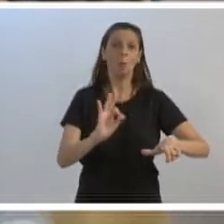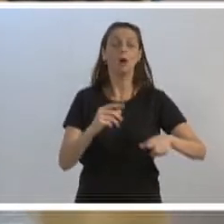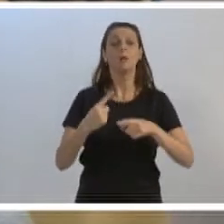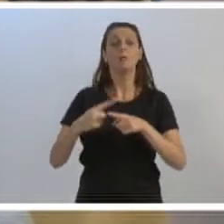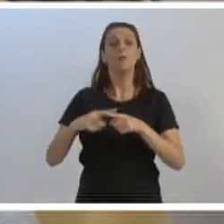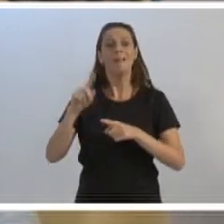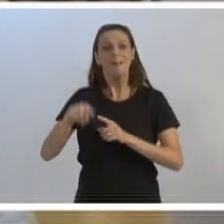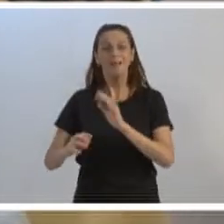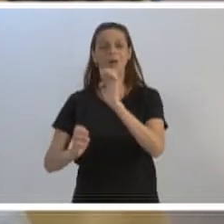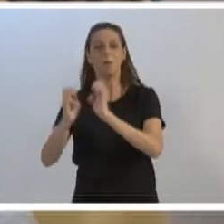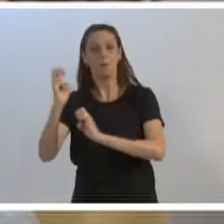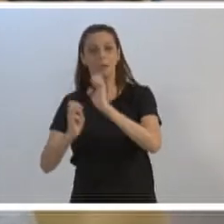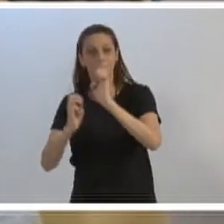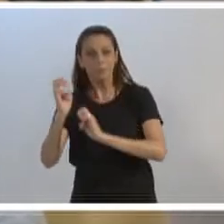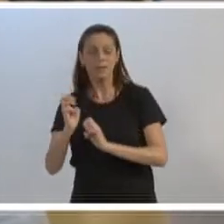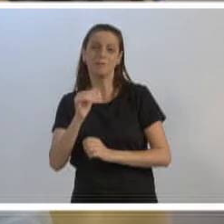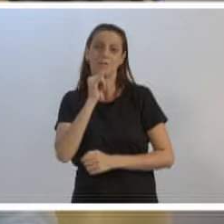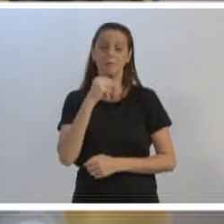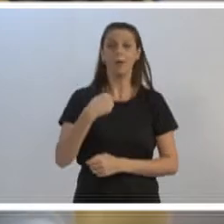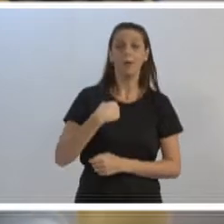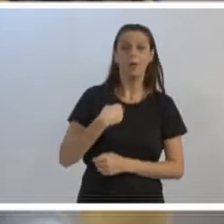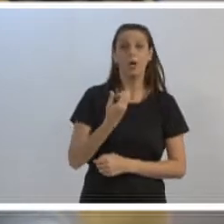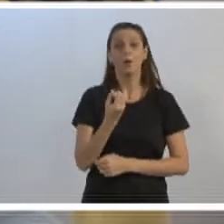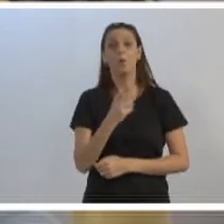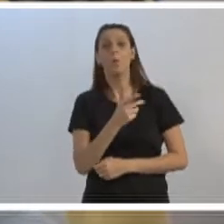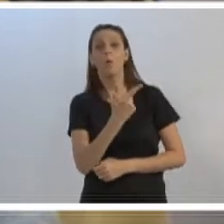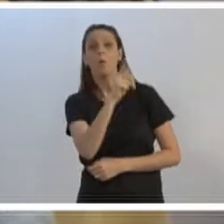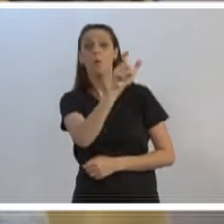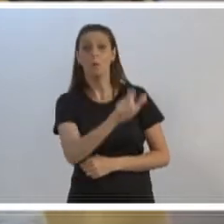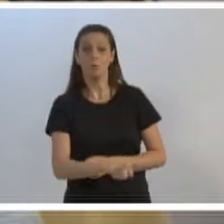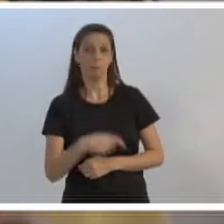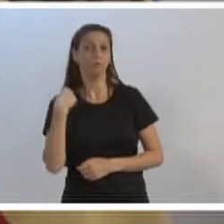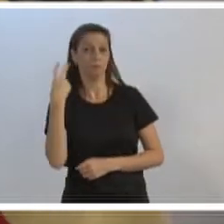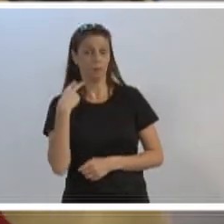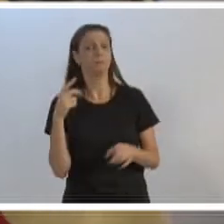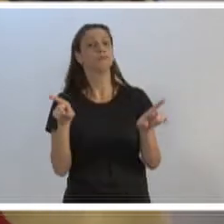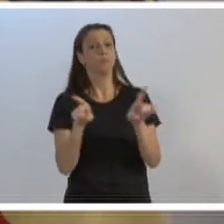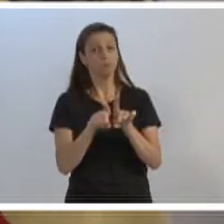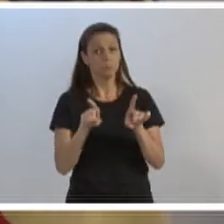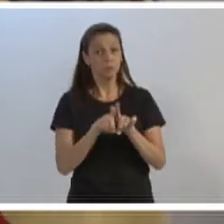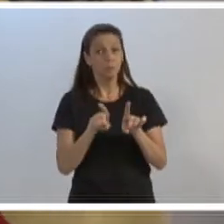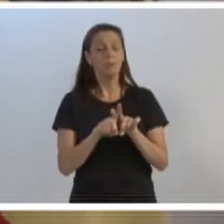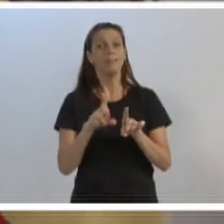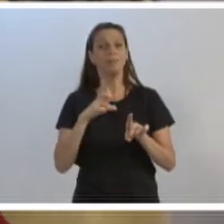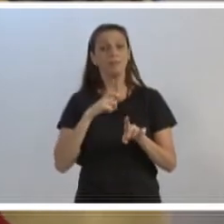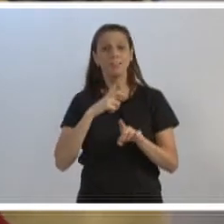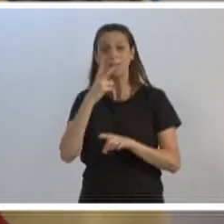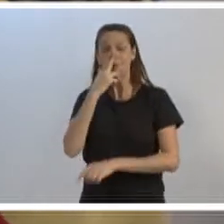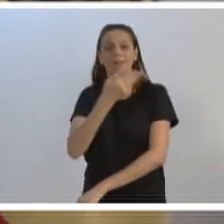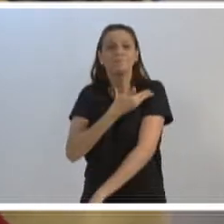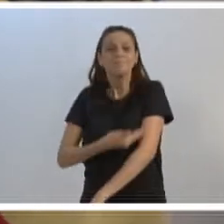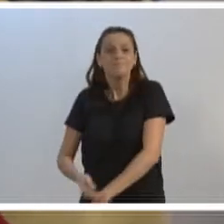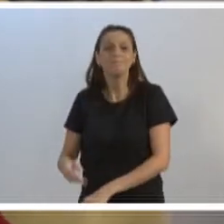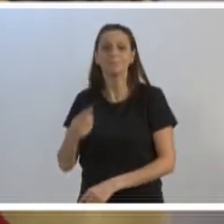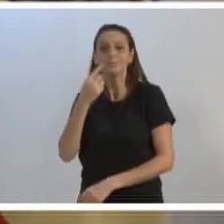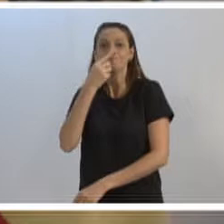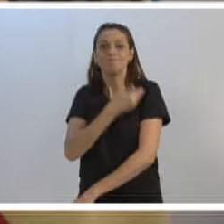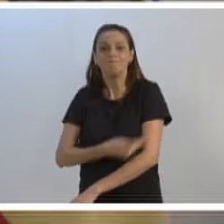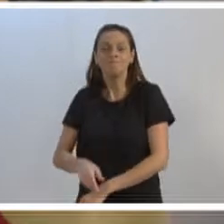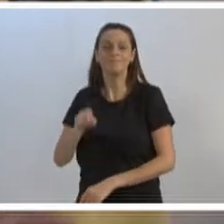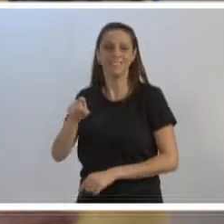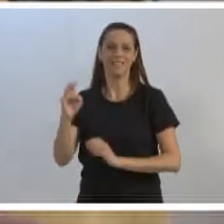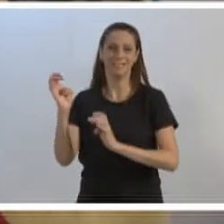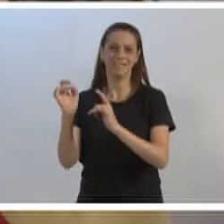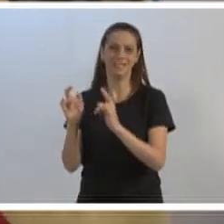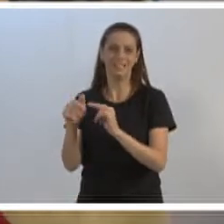certeza, tanto eu como outro vereador, também tinha lá seus laços com os seus servidores, e